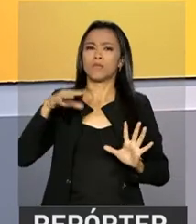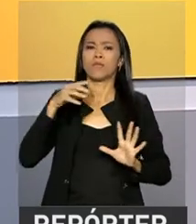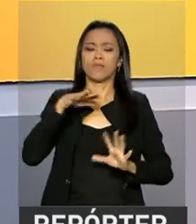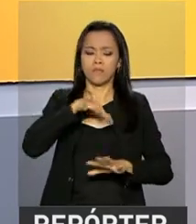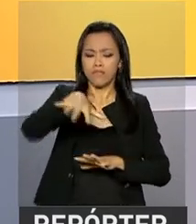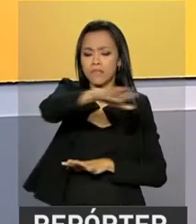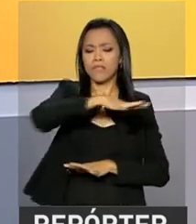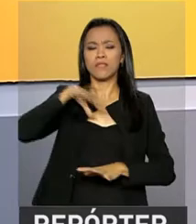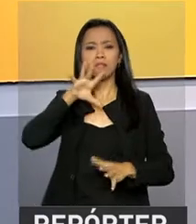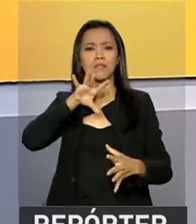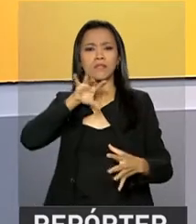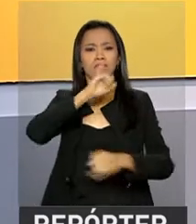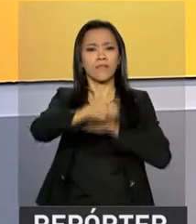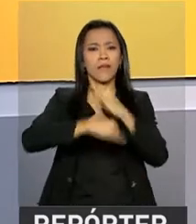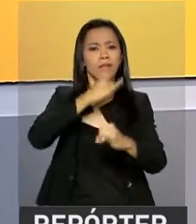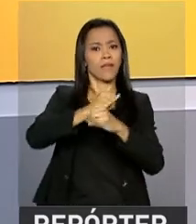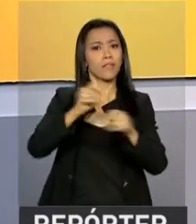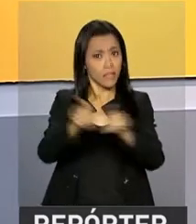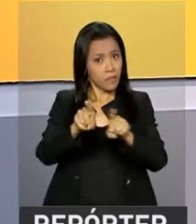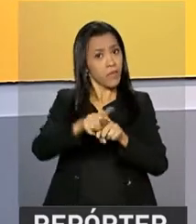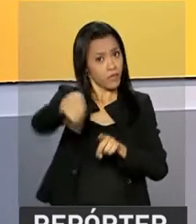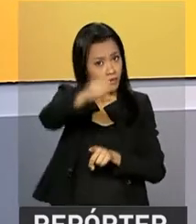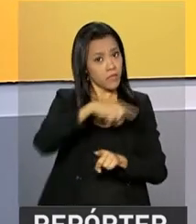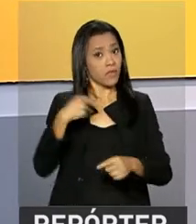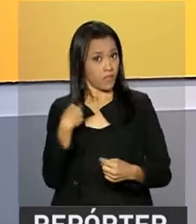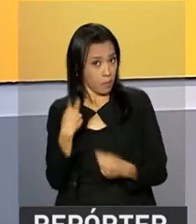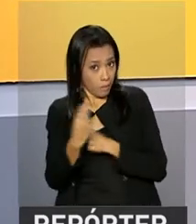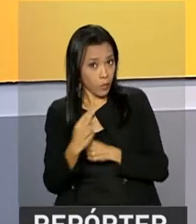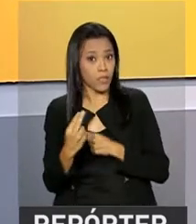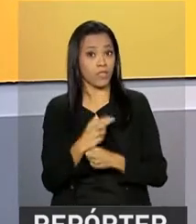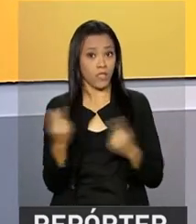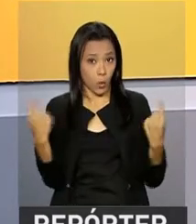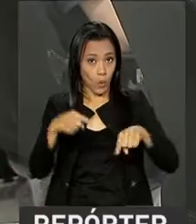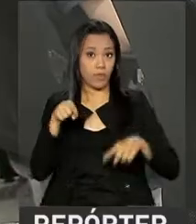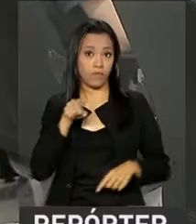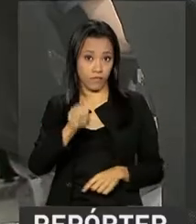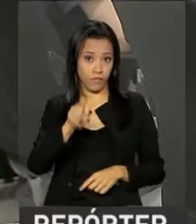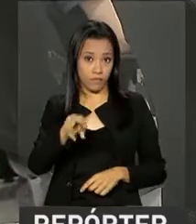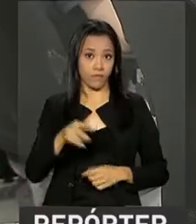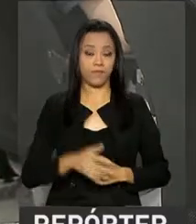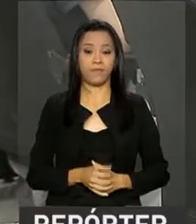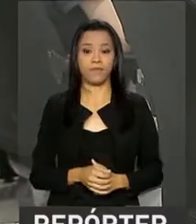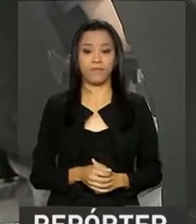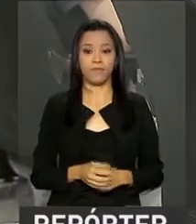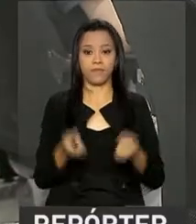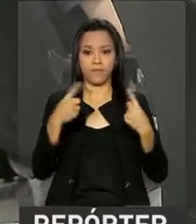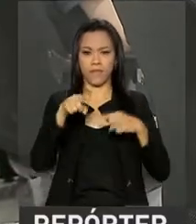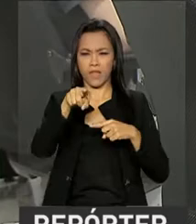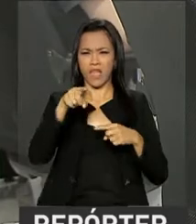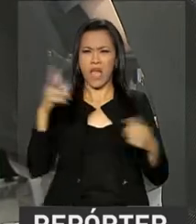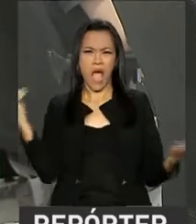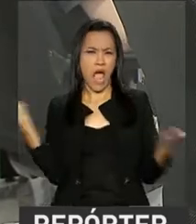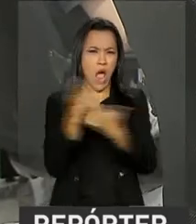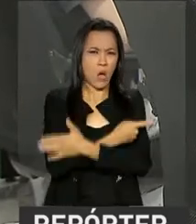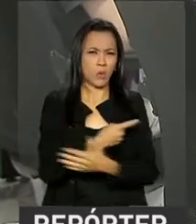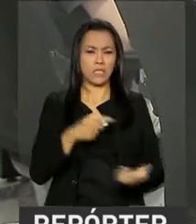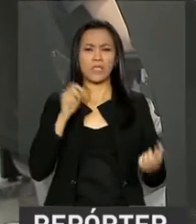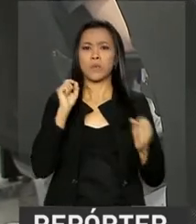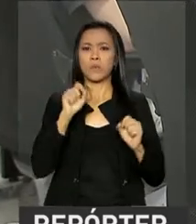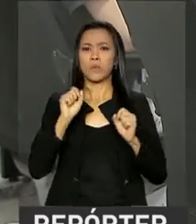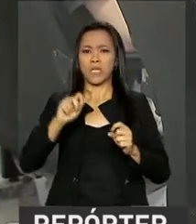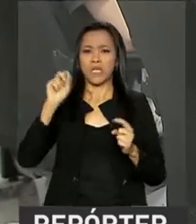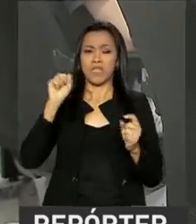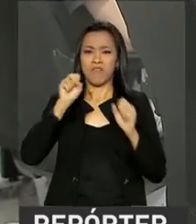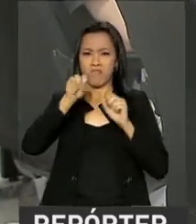e como você cidadão também pode se proteger um ataque cibernético que afetou